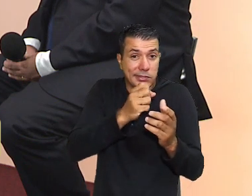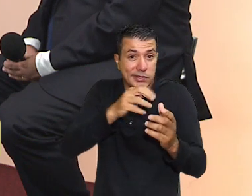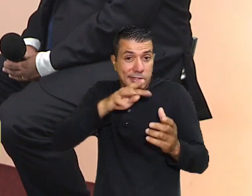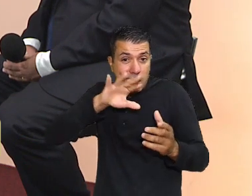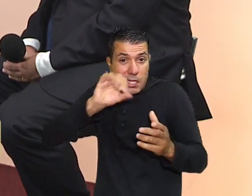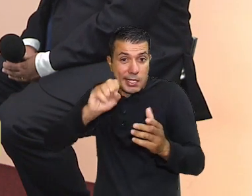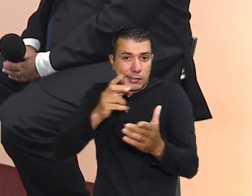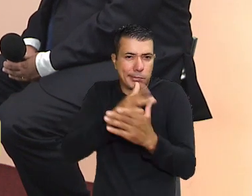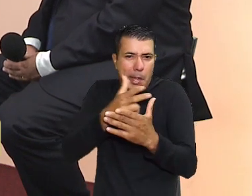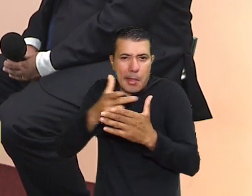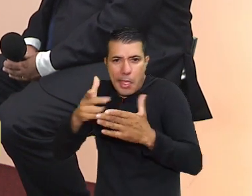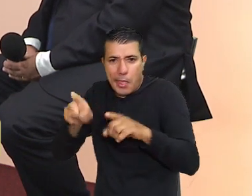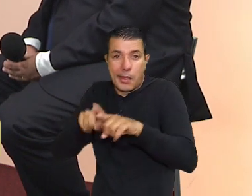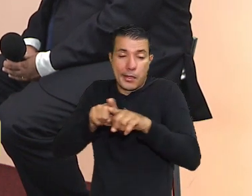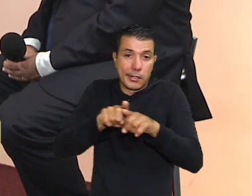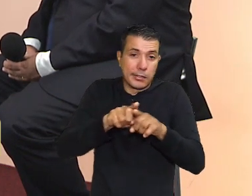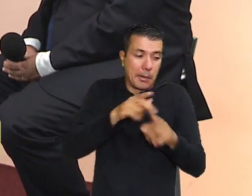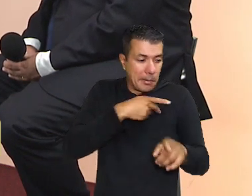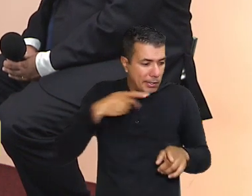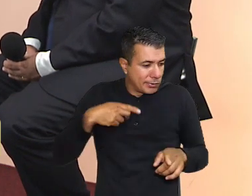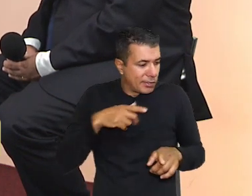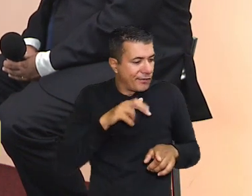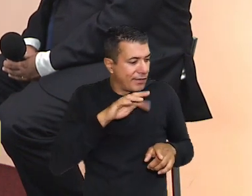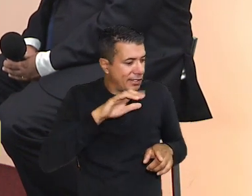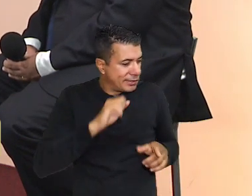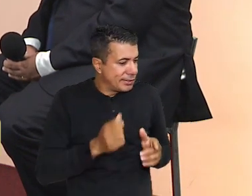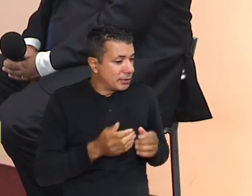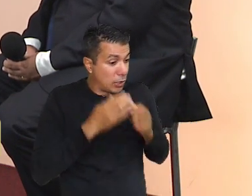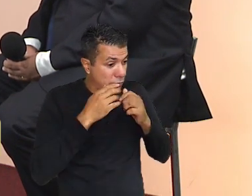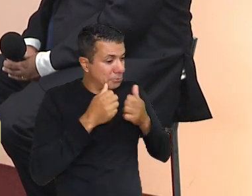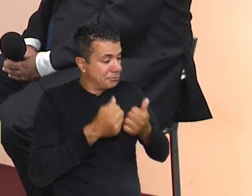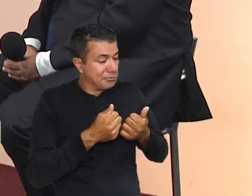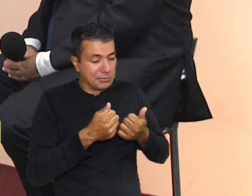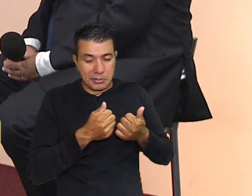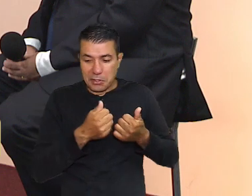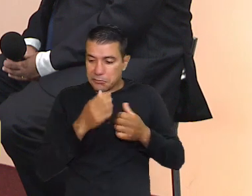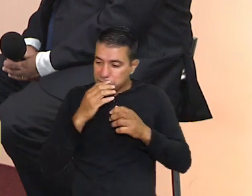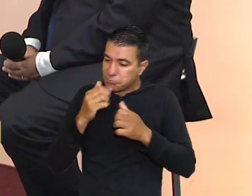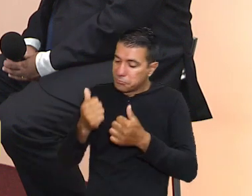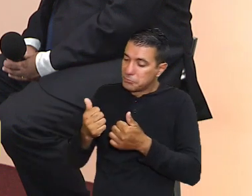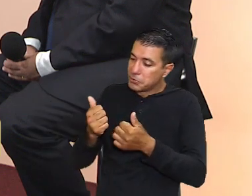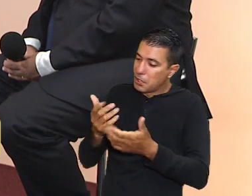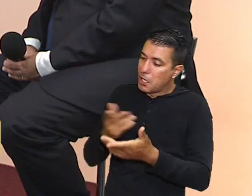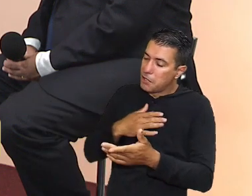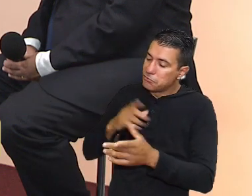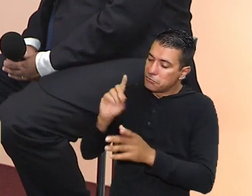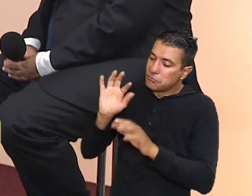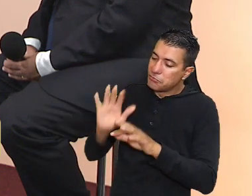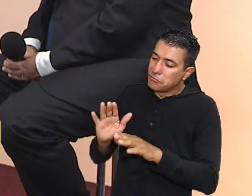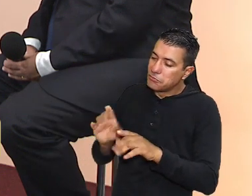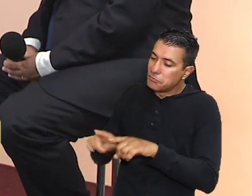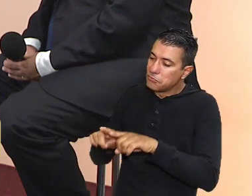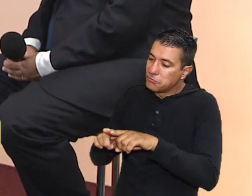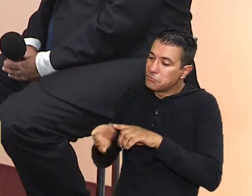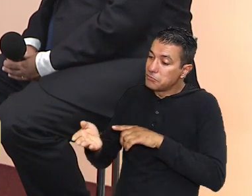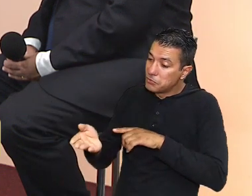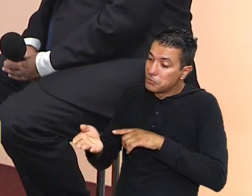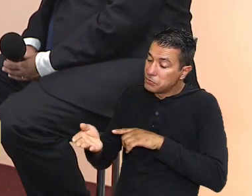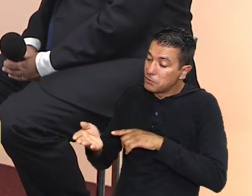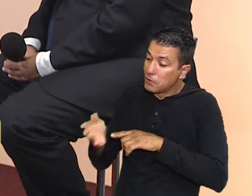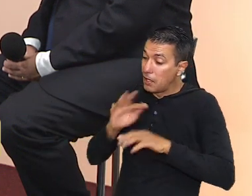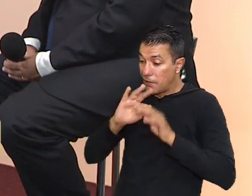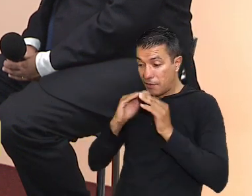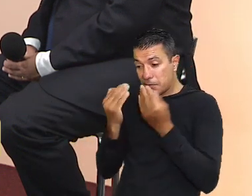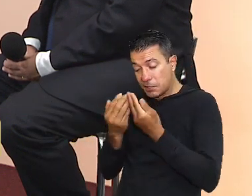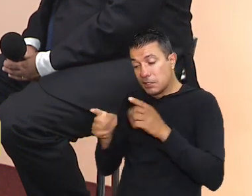agradecer o pastor Francisco pela sua participação. Muito obrigado, pastor. Obrigado. Que Deus abençoe os... Que Deus abençoe o senhor, a